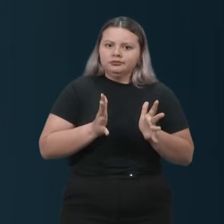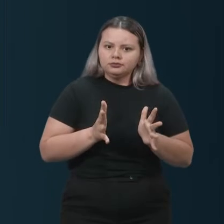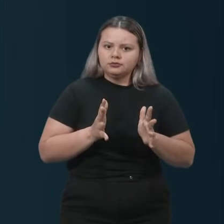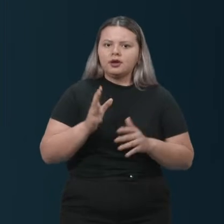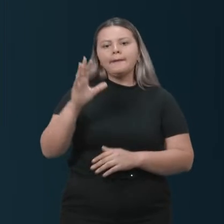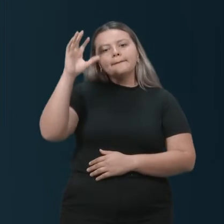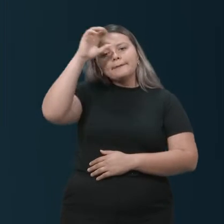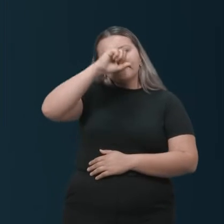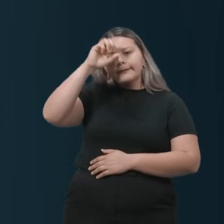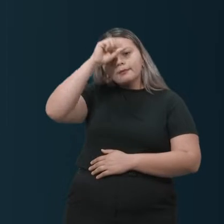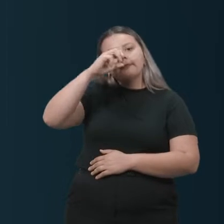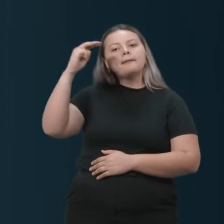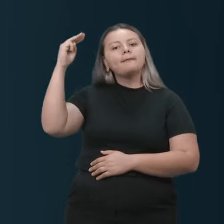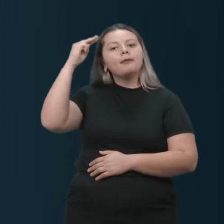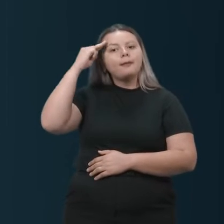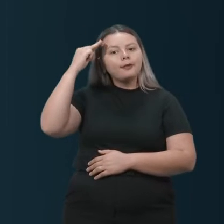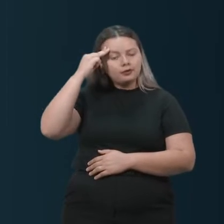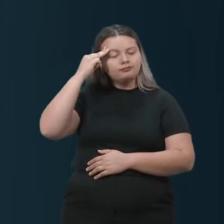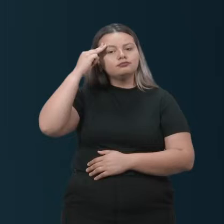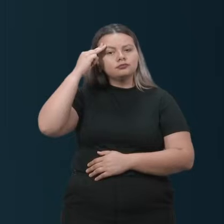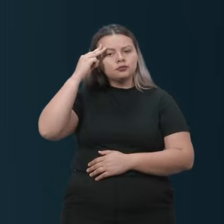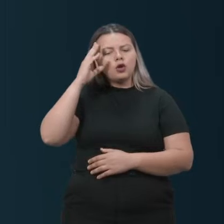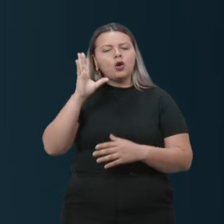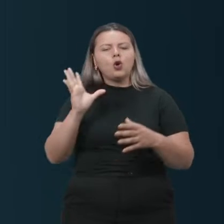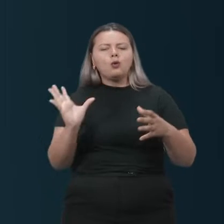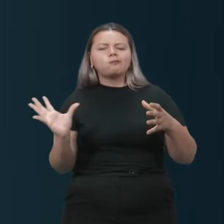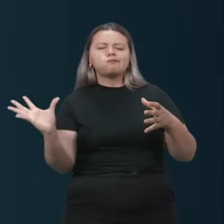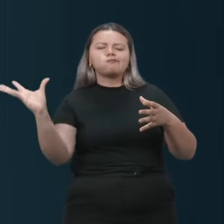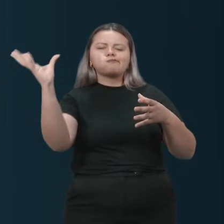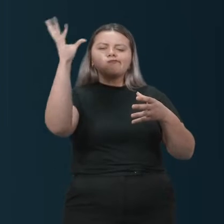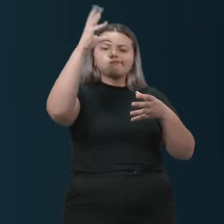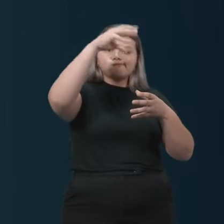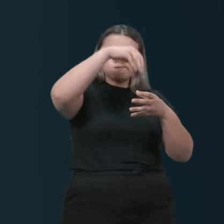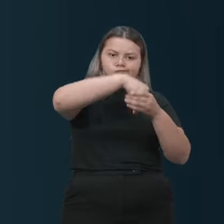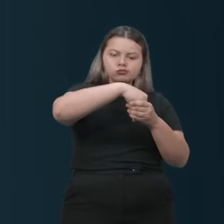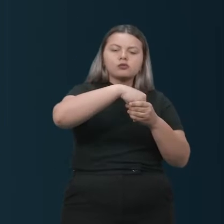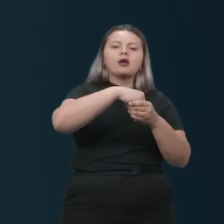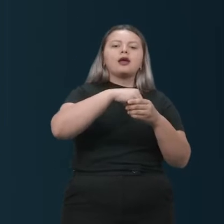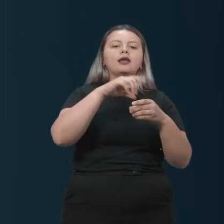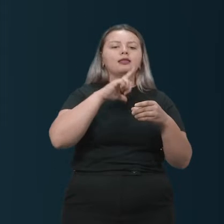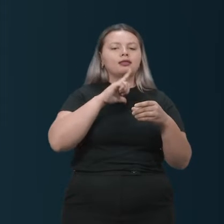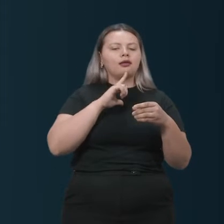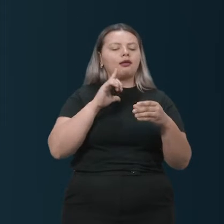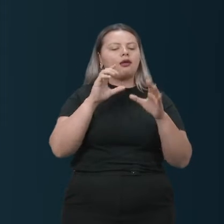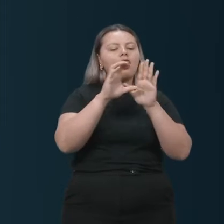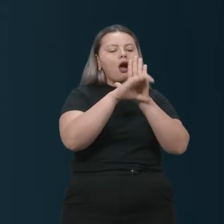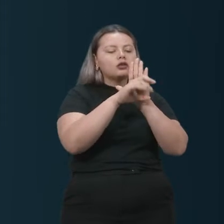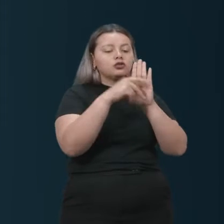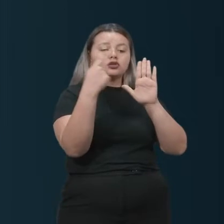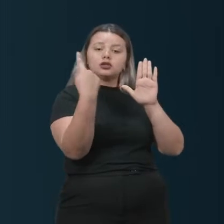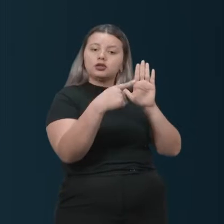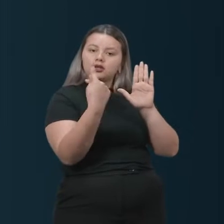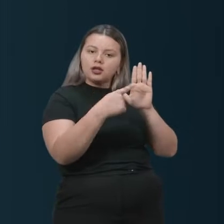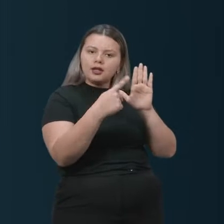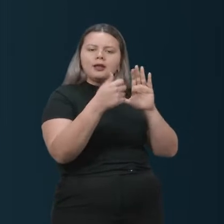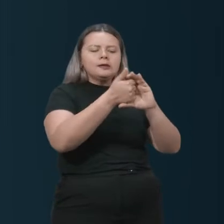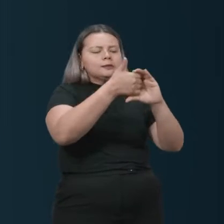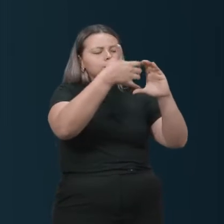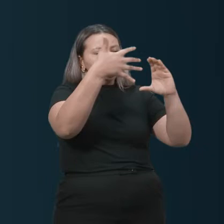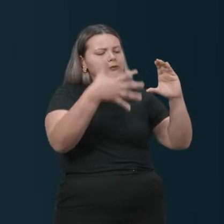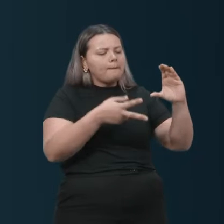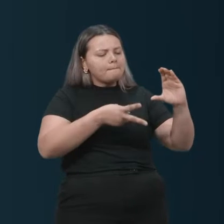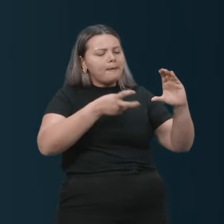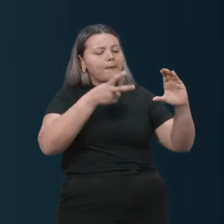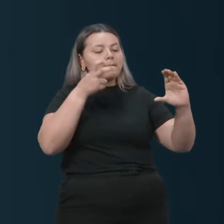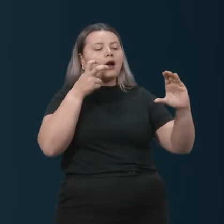impulsividade, aprendizagem, memória, tudo isso compõe as características primárias do nosso organismo